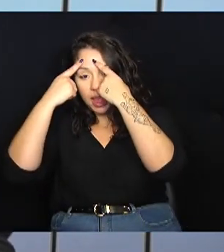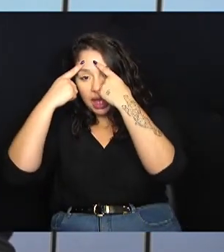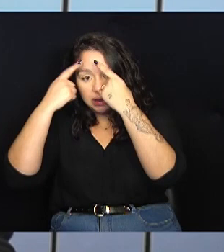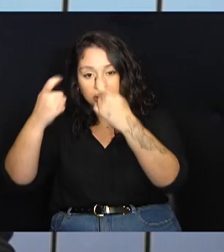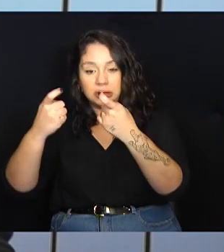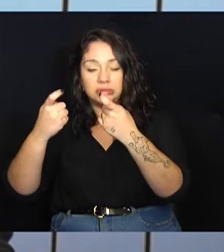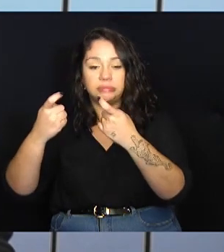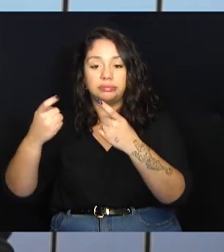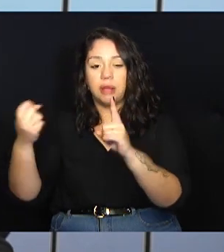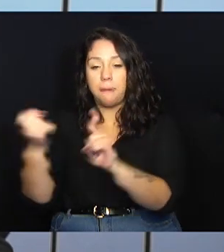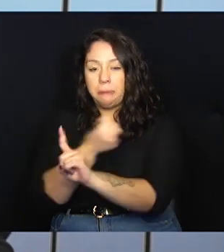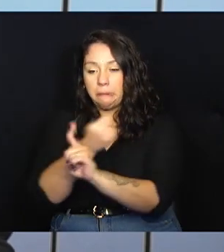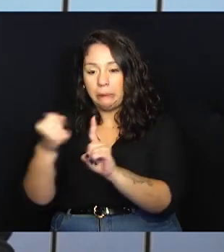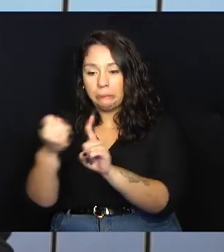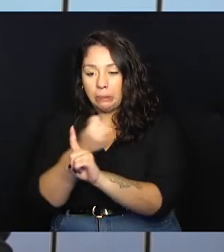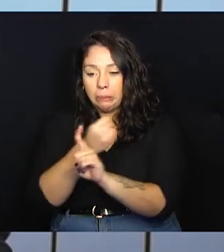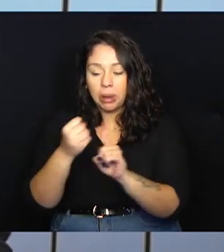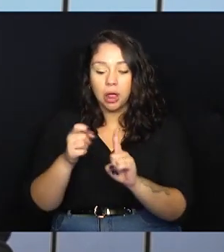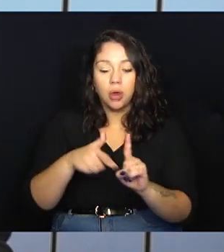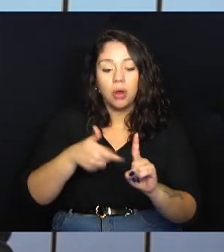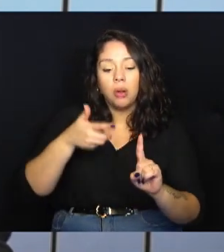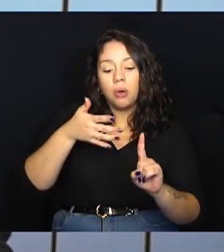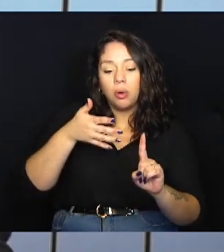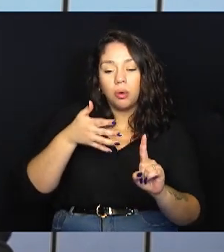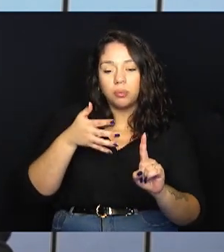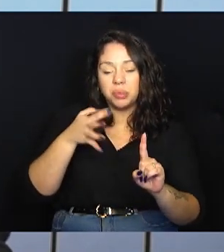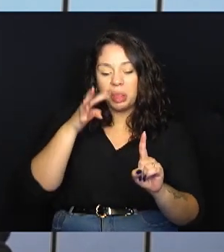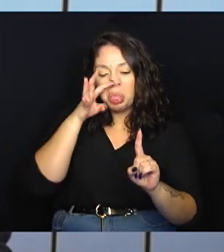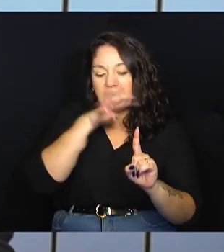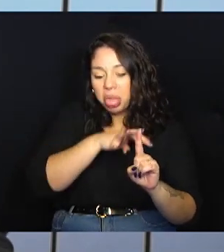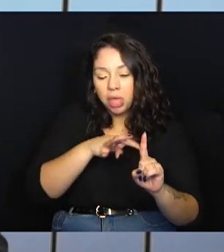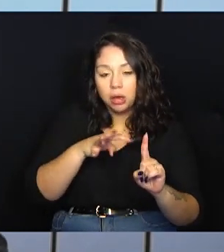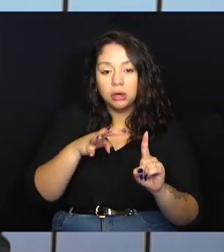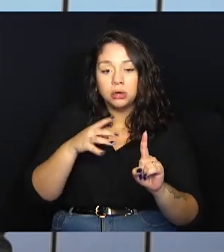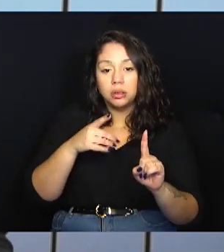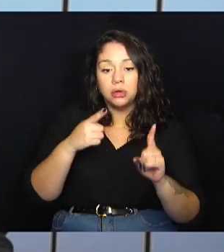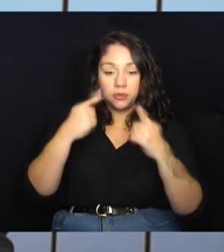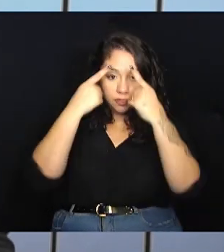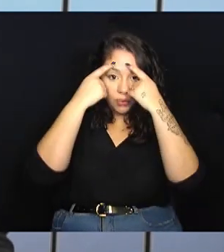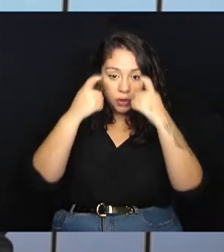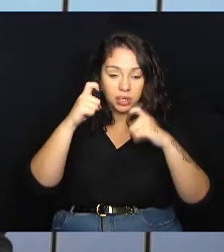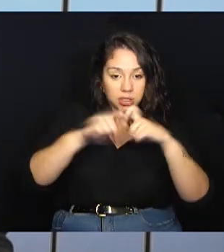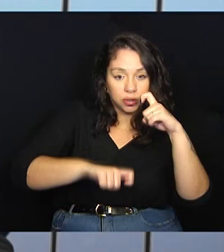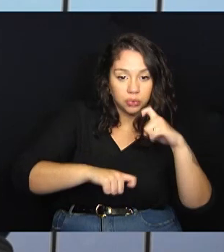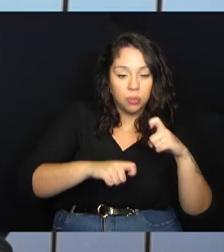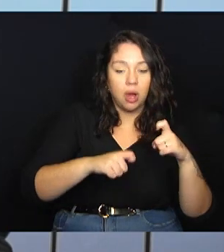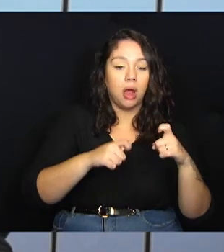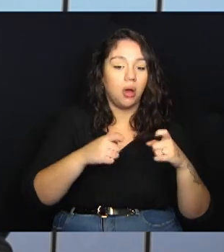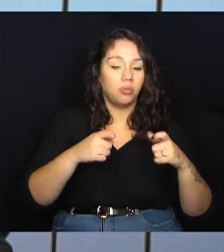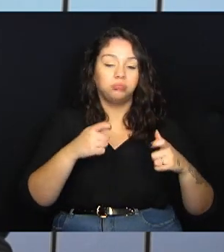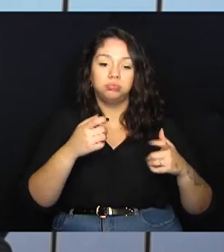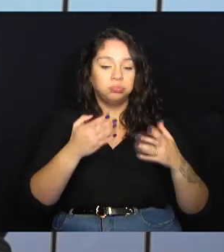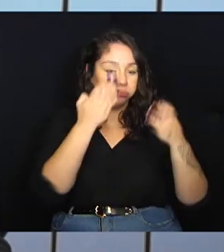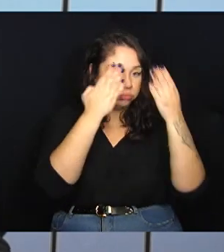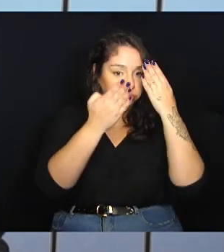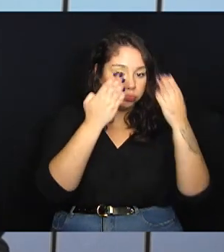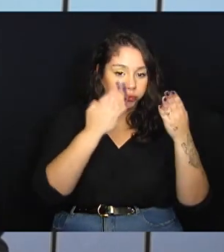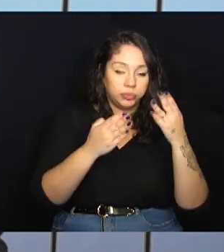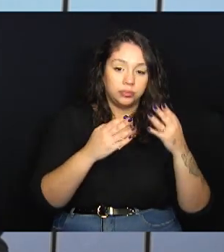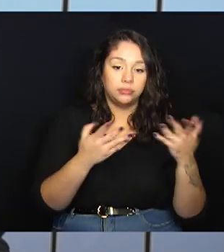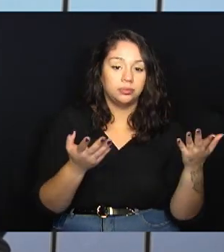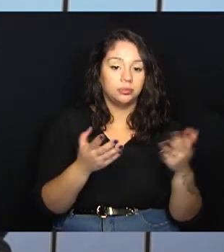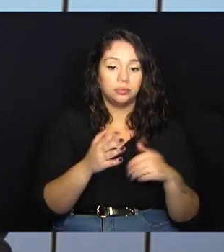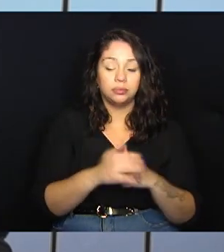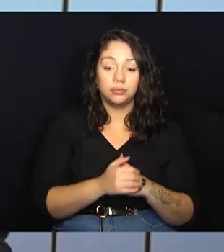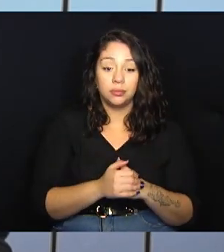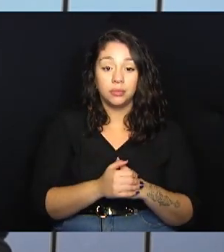física, ou violência psicológica, violência sexual, abandono, os diferentes, infelizmente, o